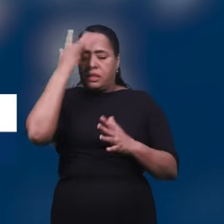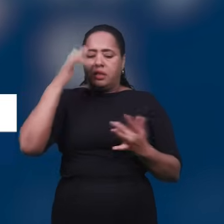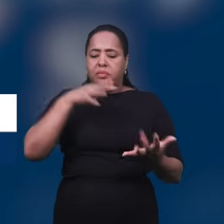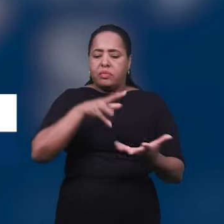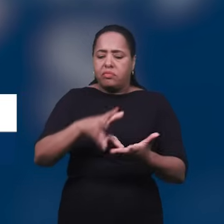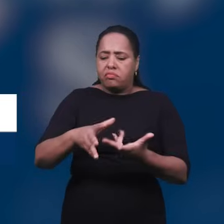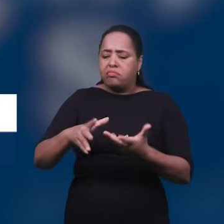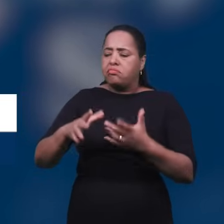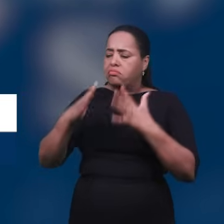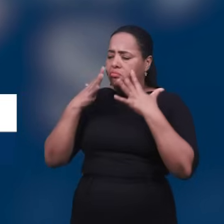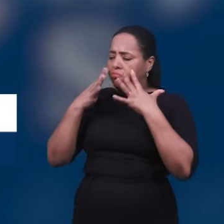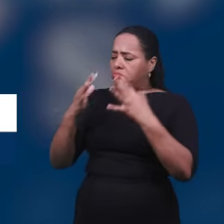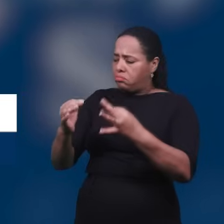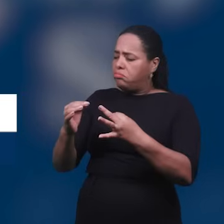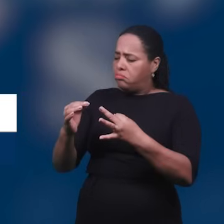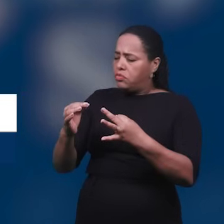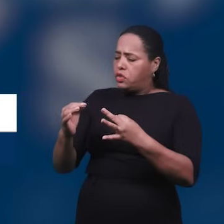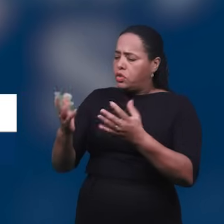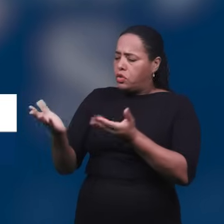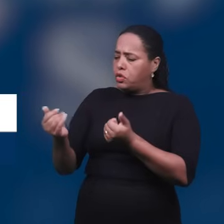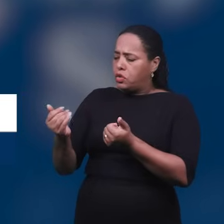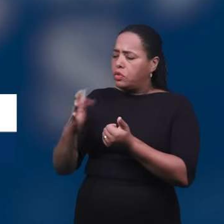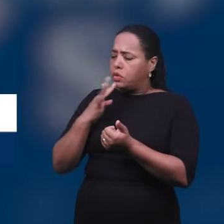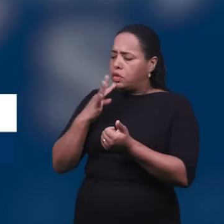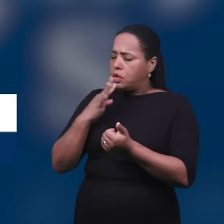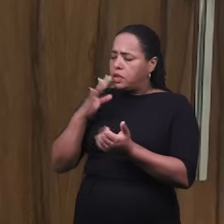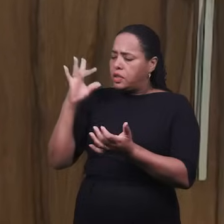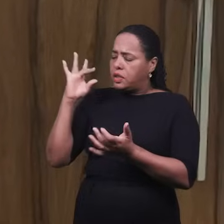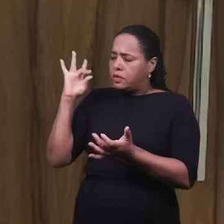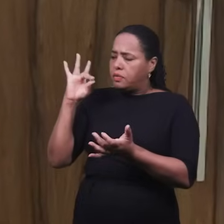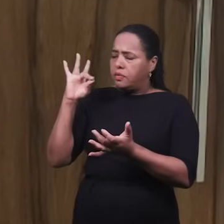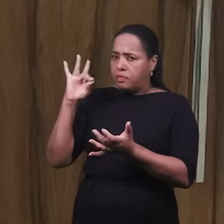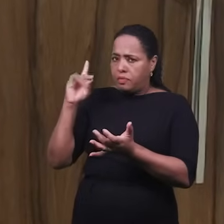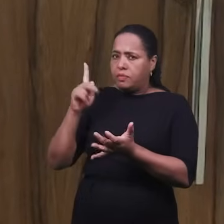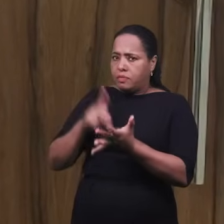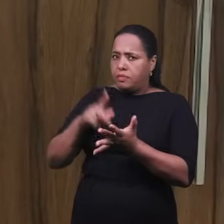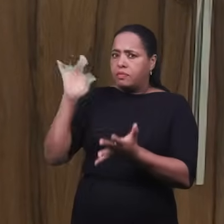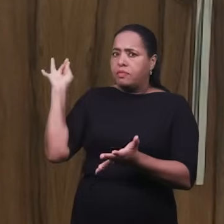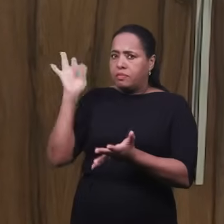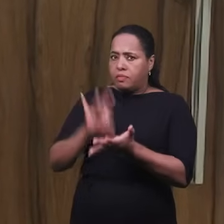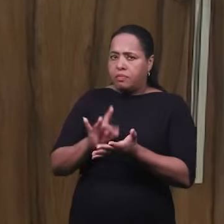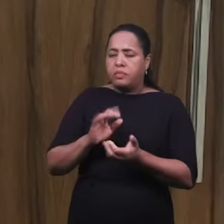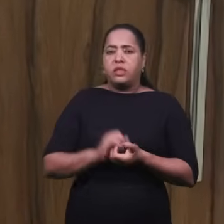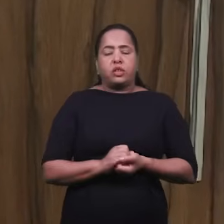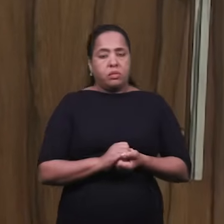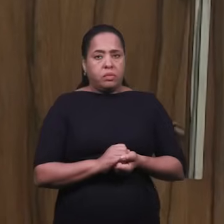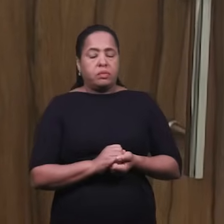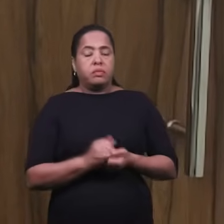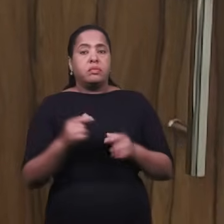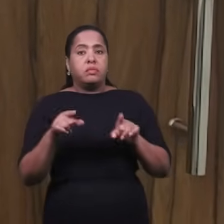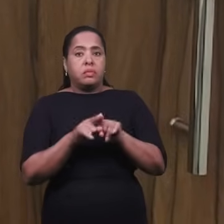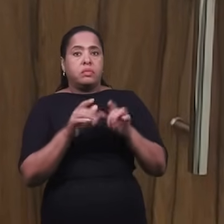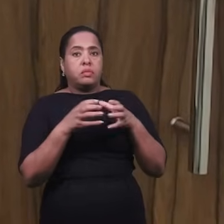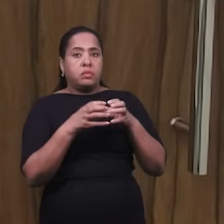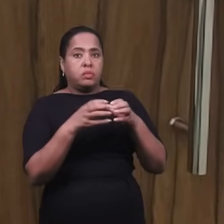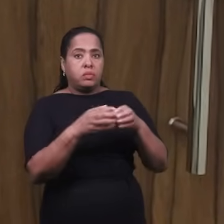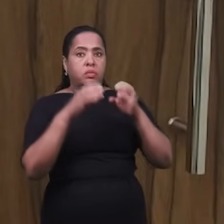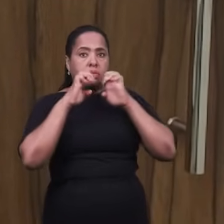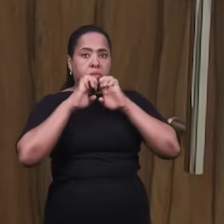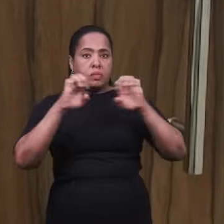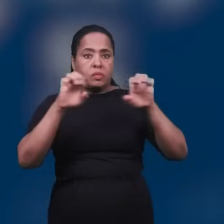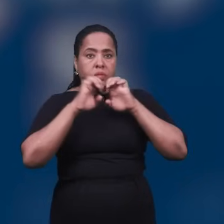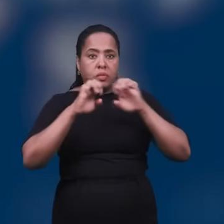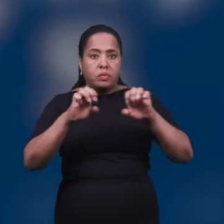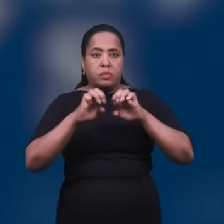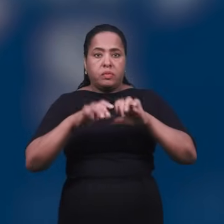testemunhado que os jovens conhecem a verdade absoluta. As igrejas do Polo Gama, Santa Maria, realizaram uma evangelização